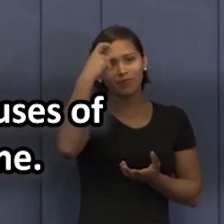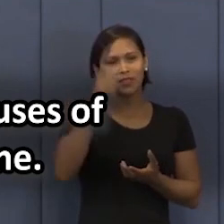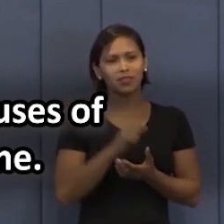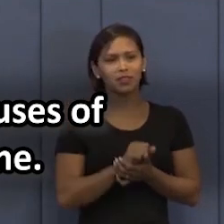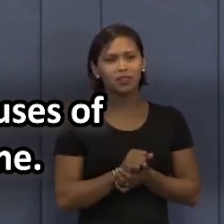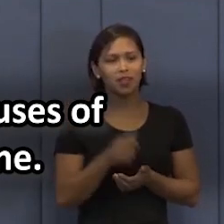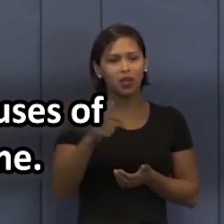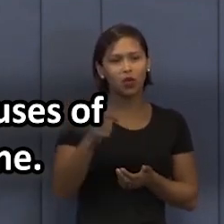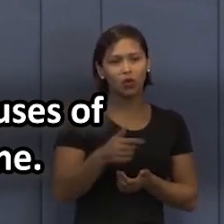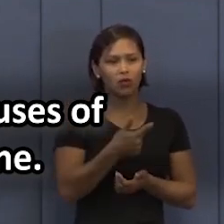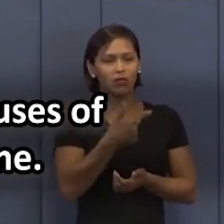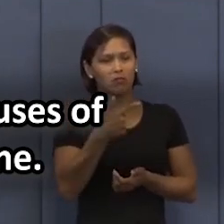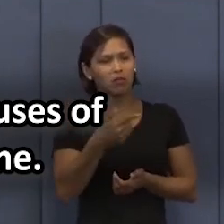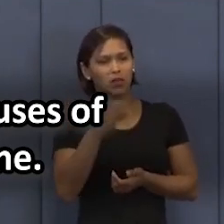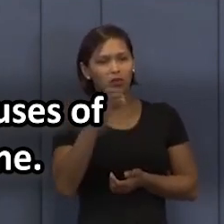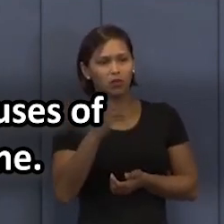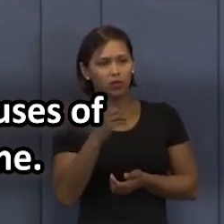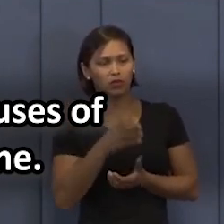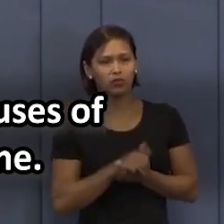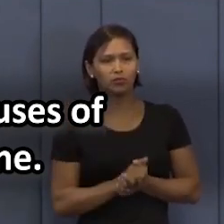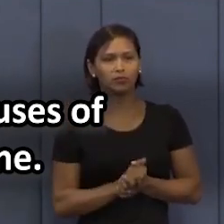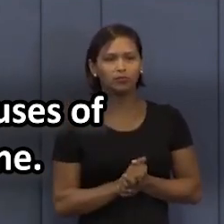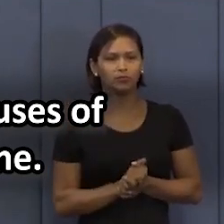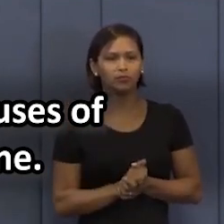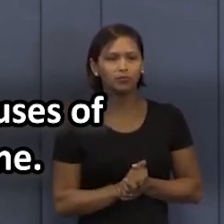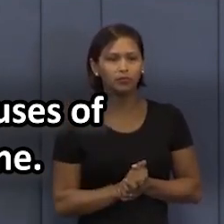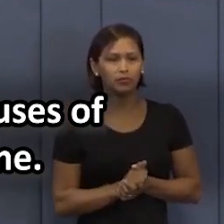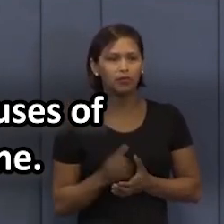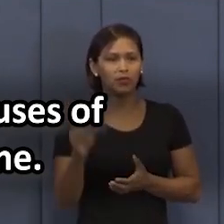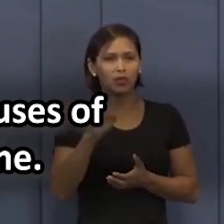um dos maiores gênios da literatura brasileira do século XX, Gustavo Corsão, ele está, enfim,